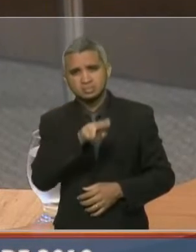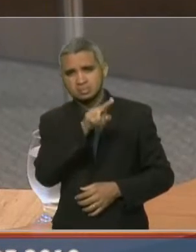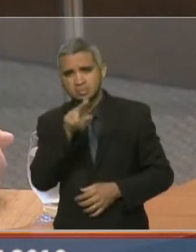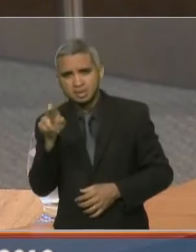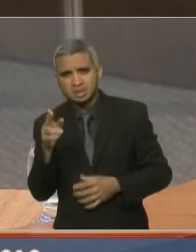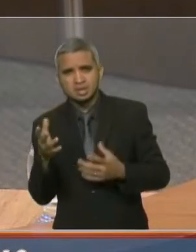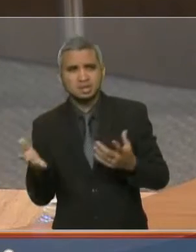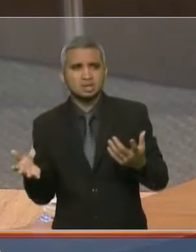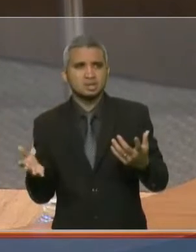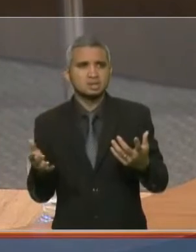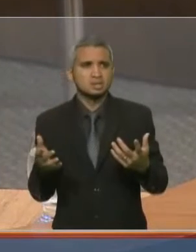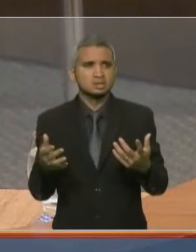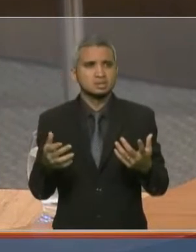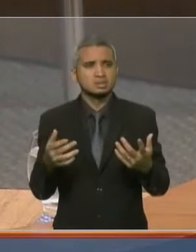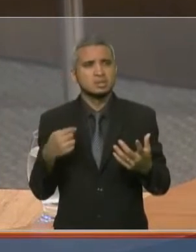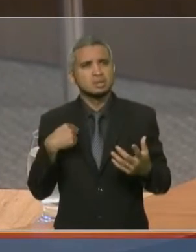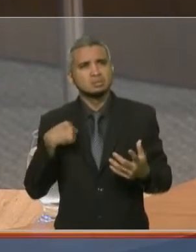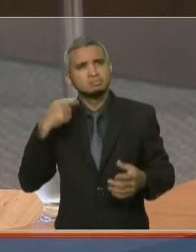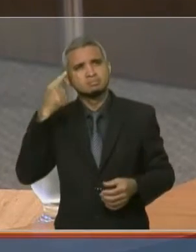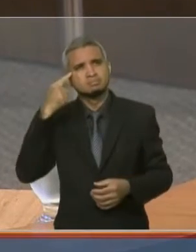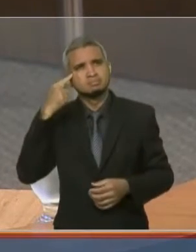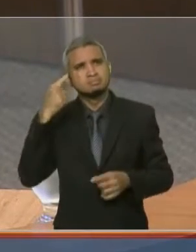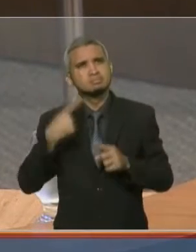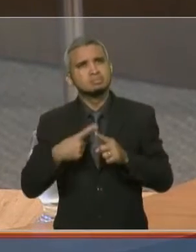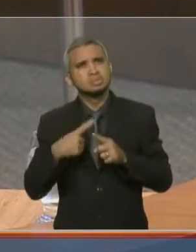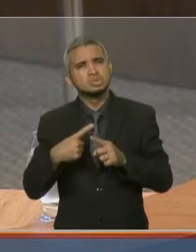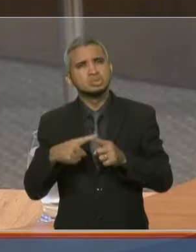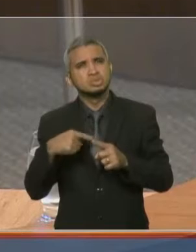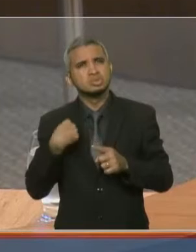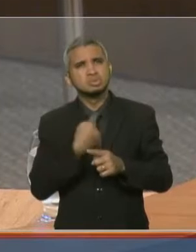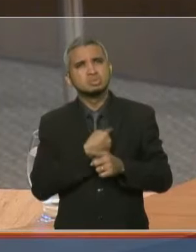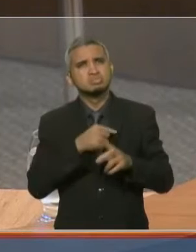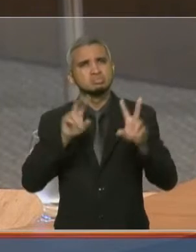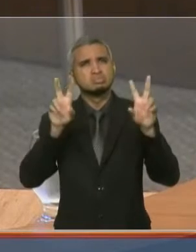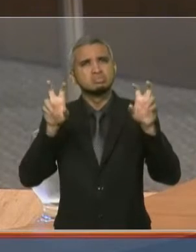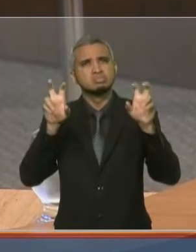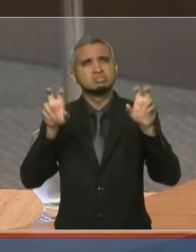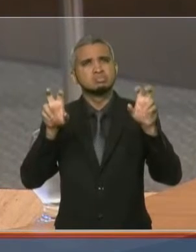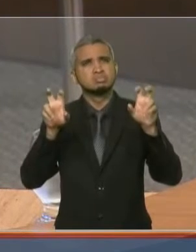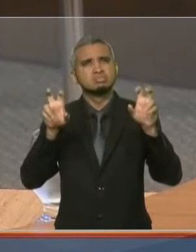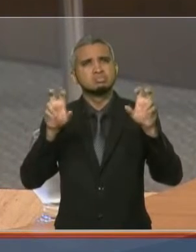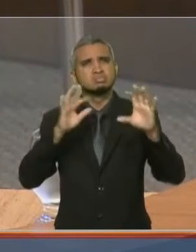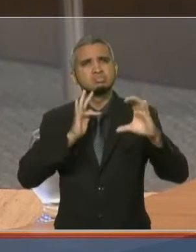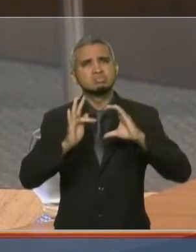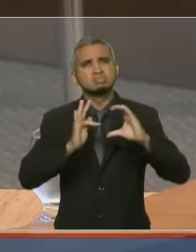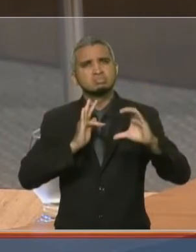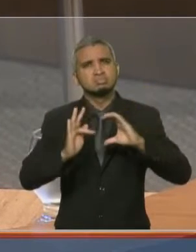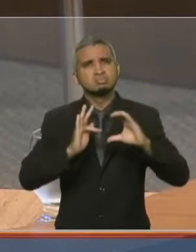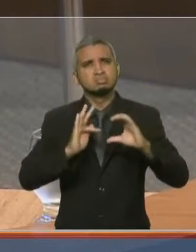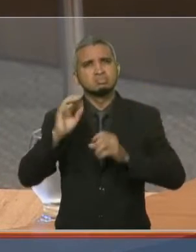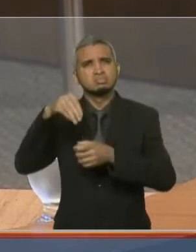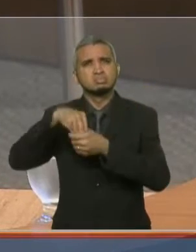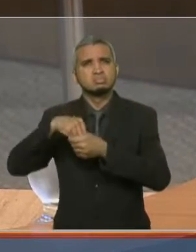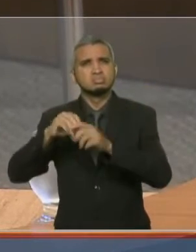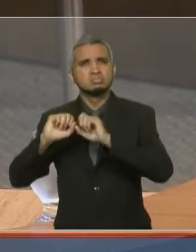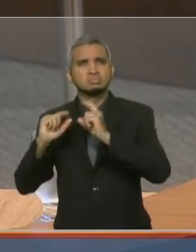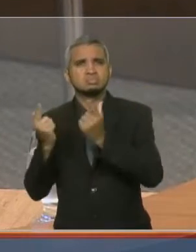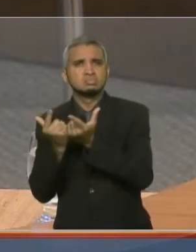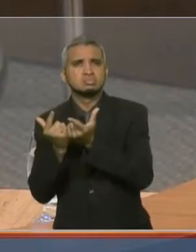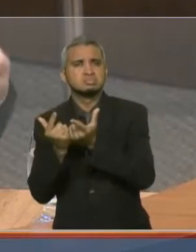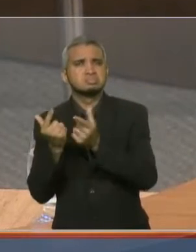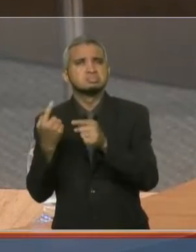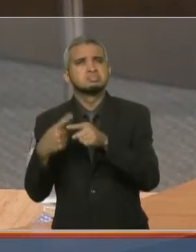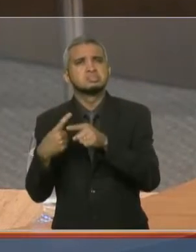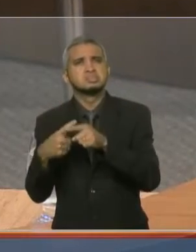que trazer esta reflexão aqui para a Assembleia Legislativa do Estado do Maranhão? É bom que